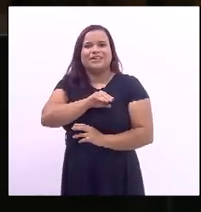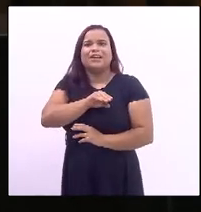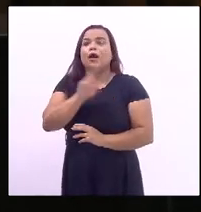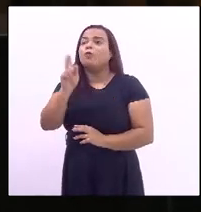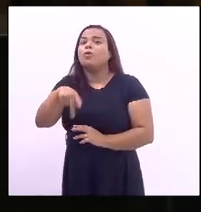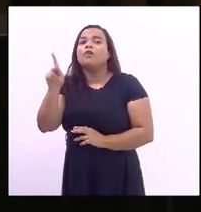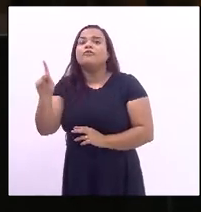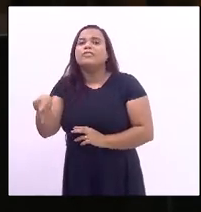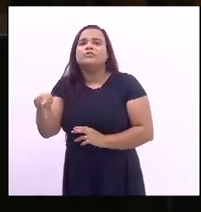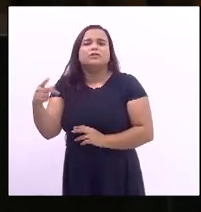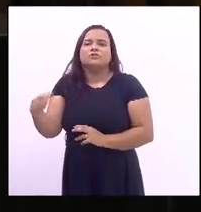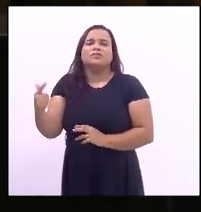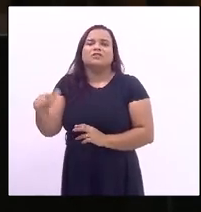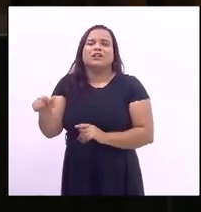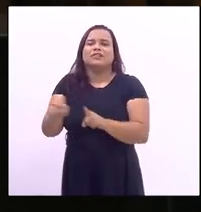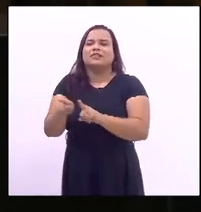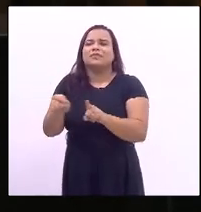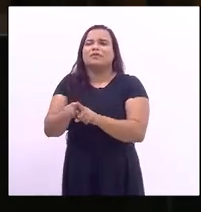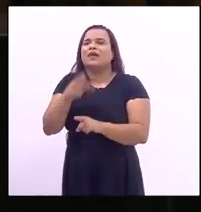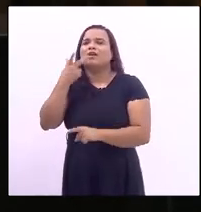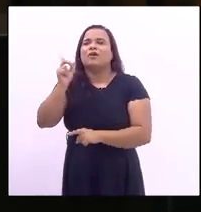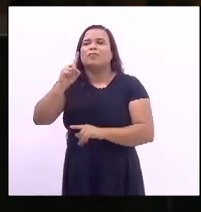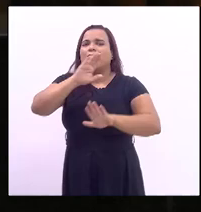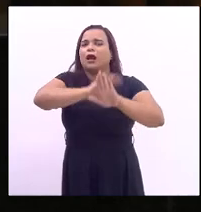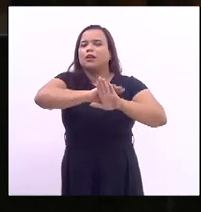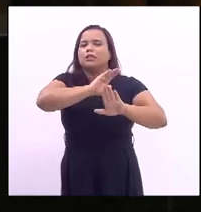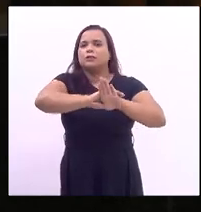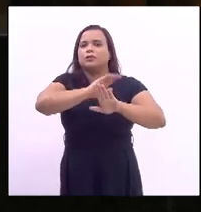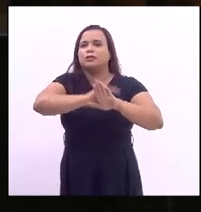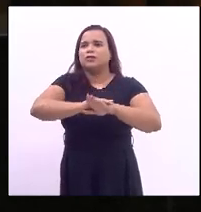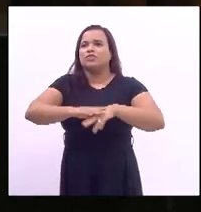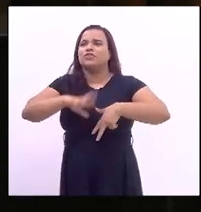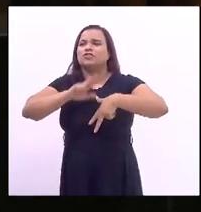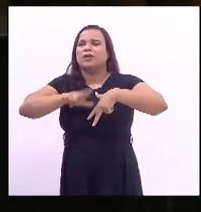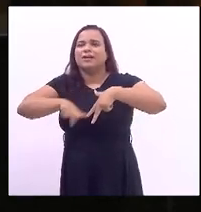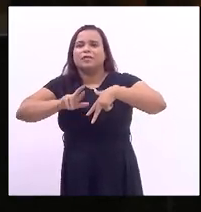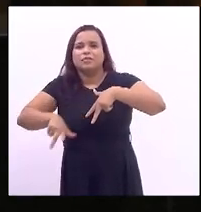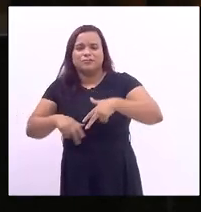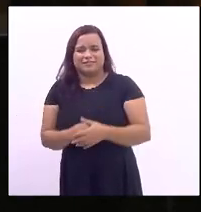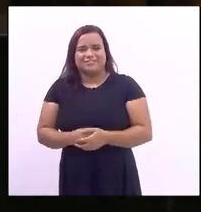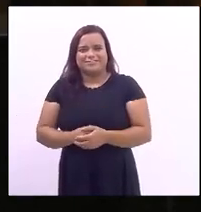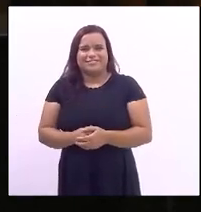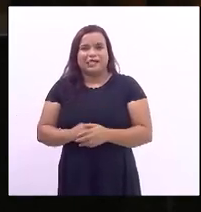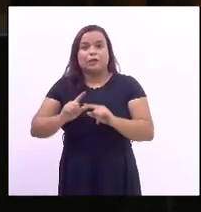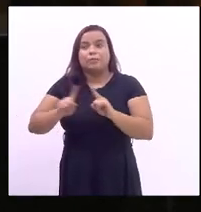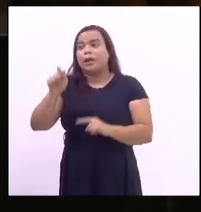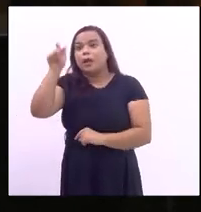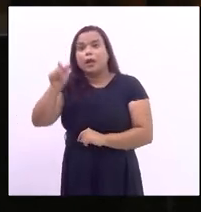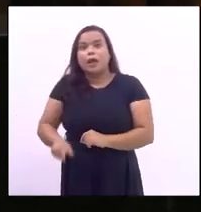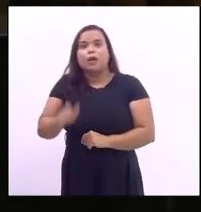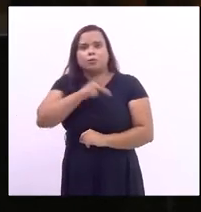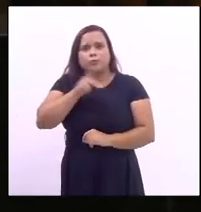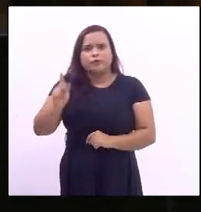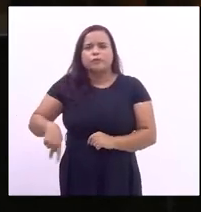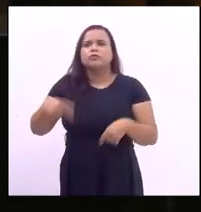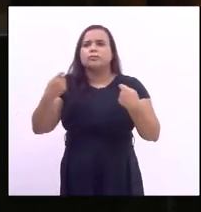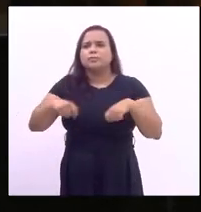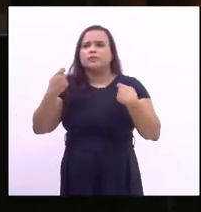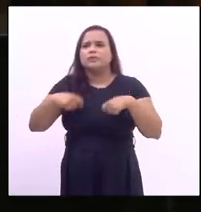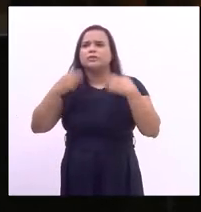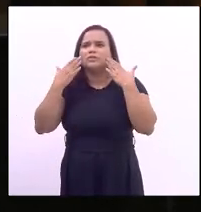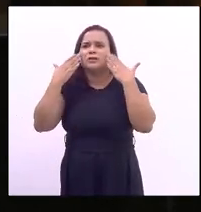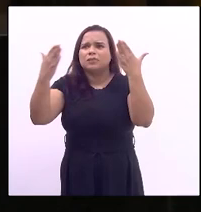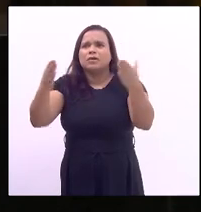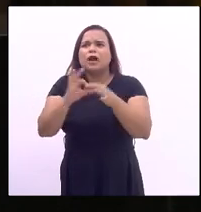falem de ideologia de gênero que somos contrário mas que esse professor ele fique explicitamente